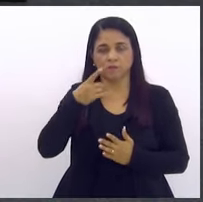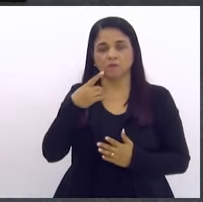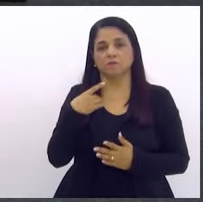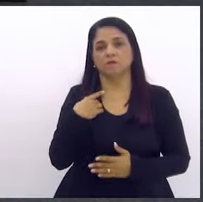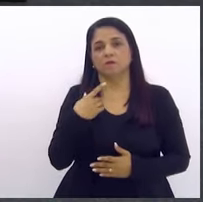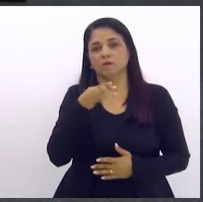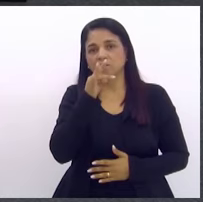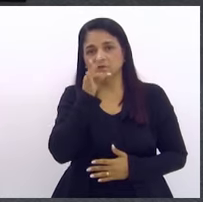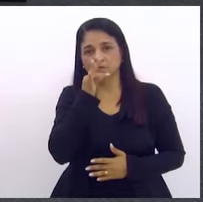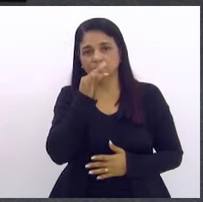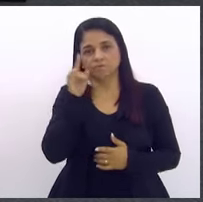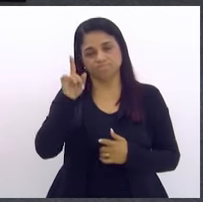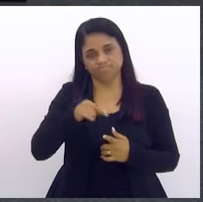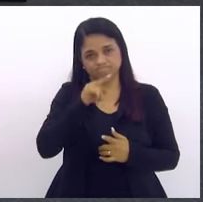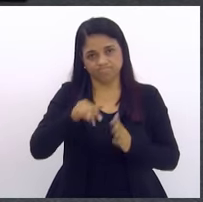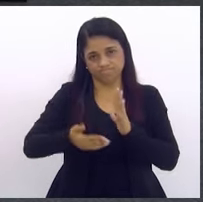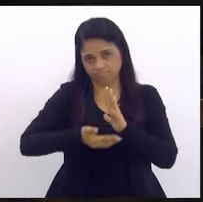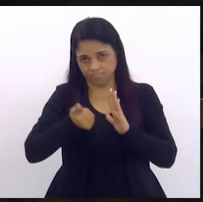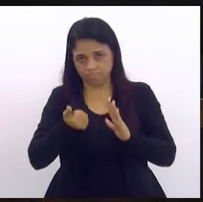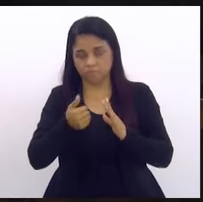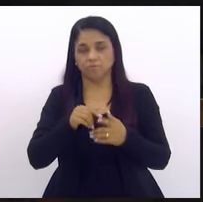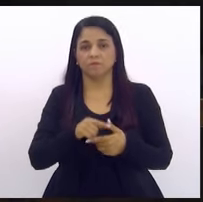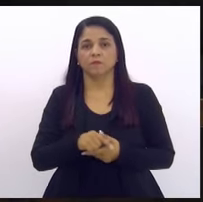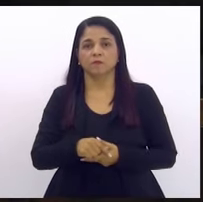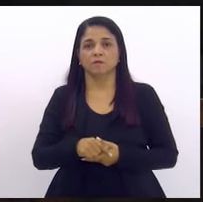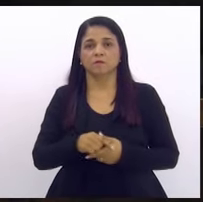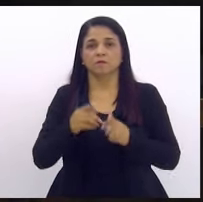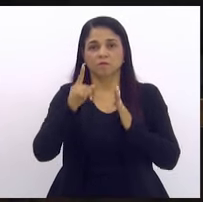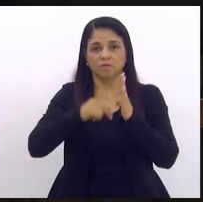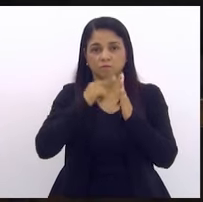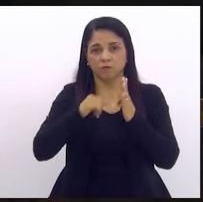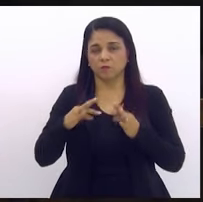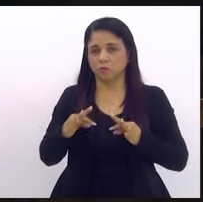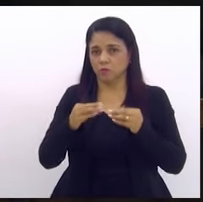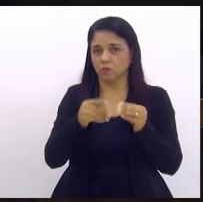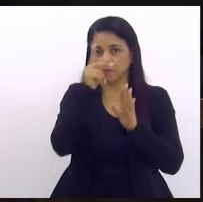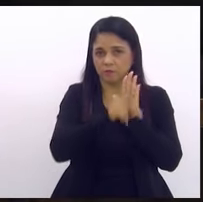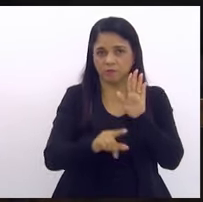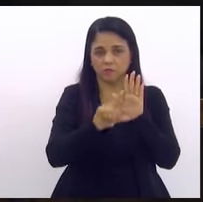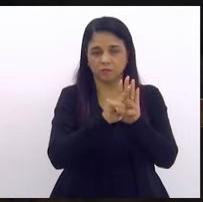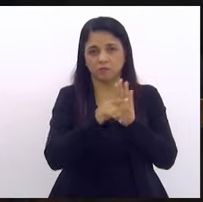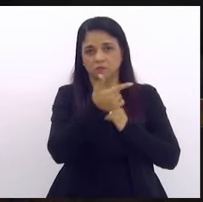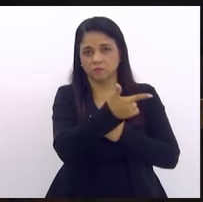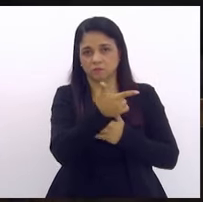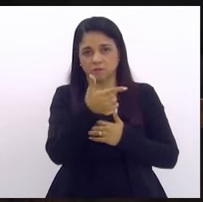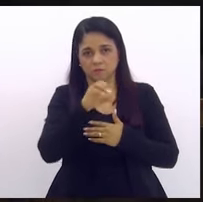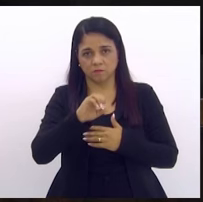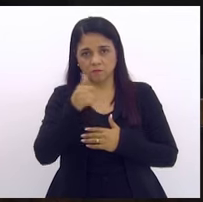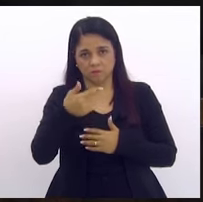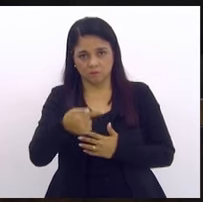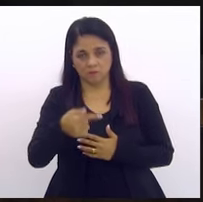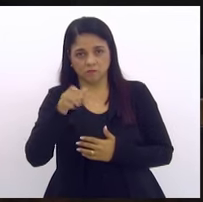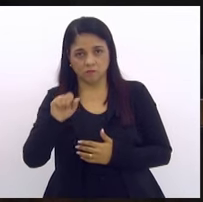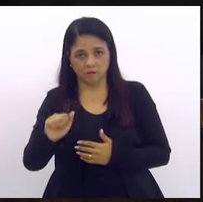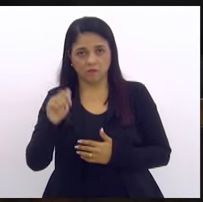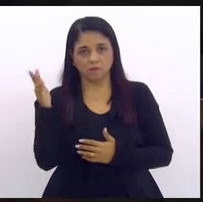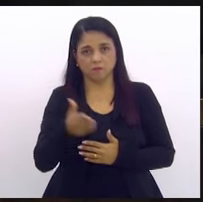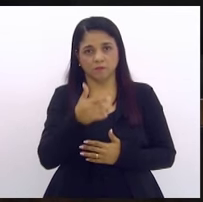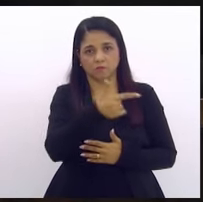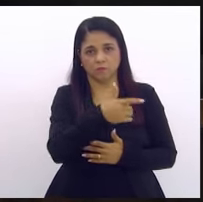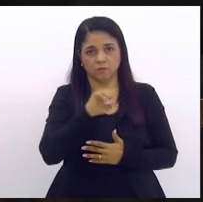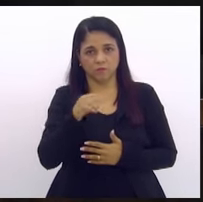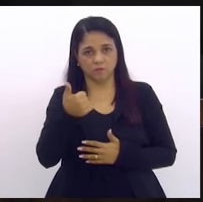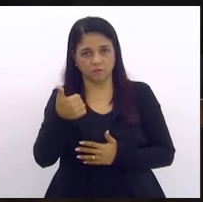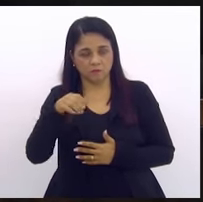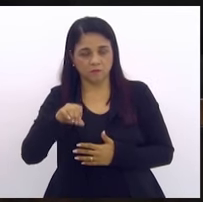Neto. Pela derrubada, presidente. Veto total posto ao projeto de lei 207-A, 2019, de